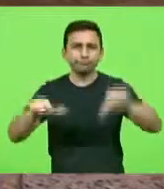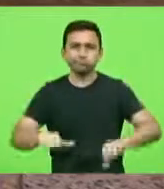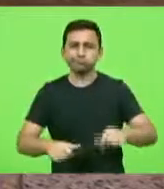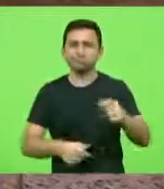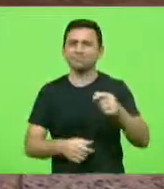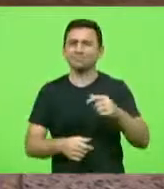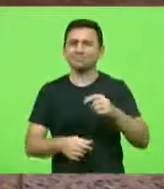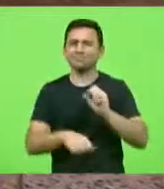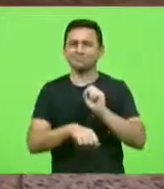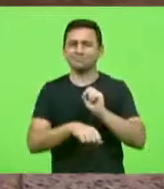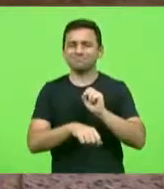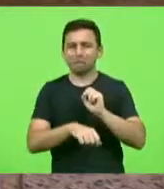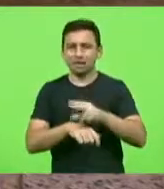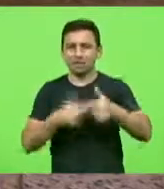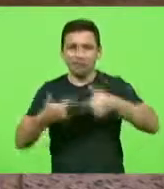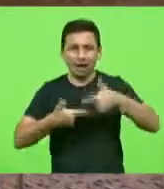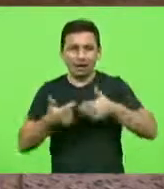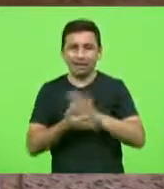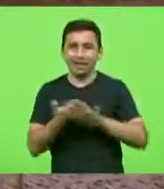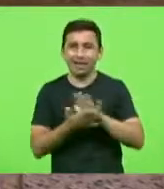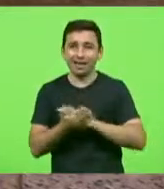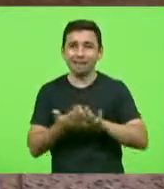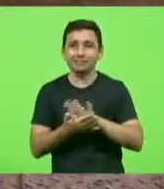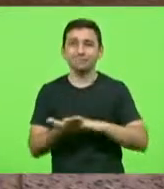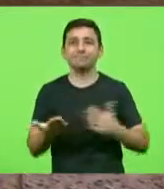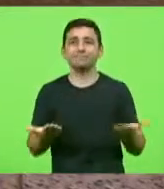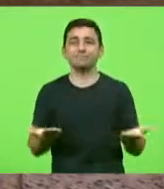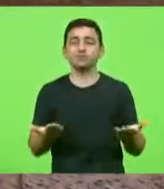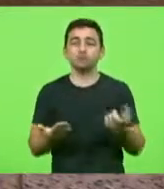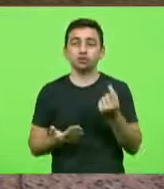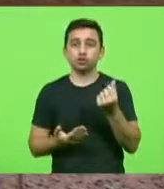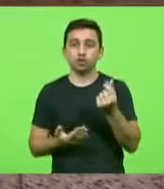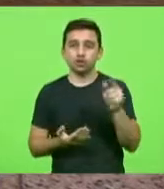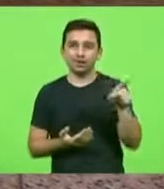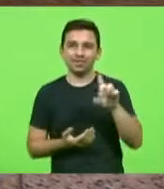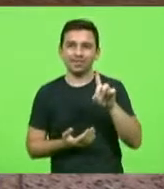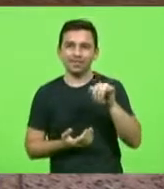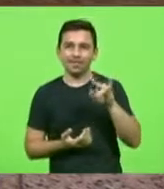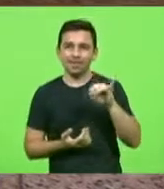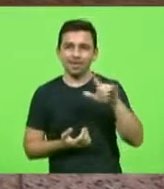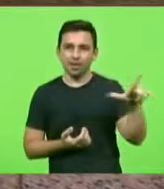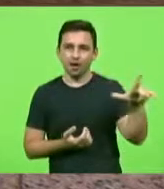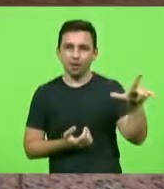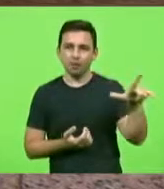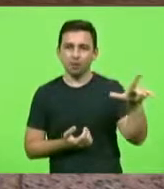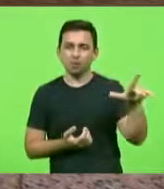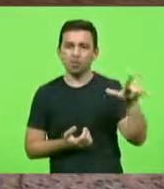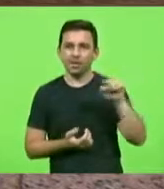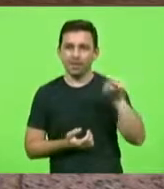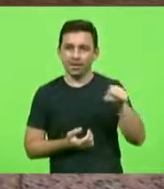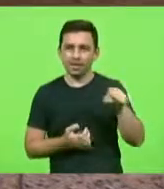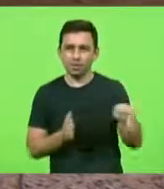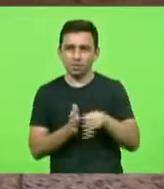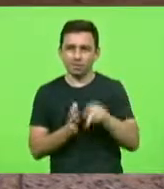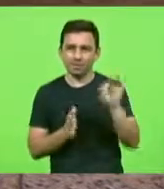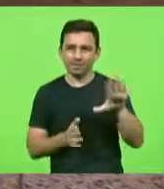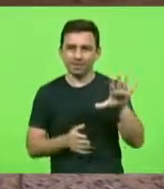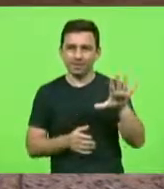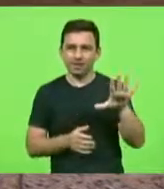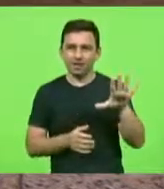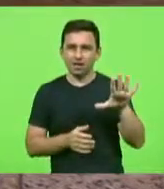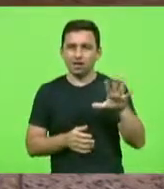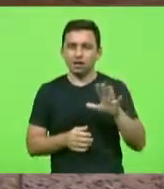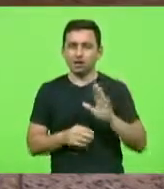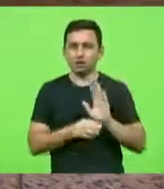desemprego, esse recurso que o nosso deputado federal Daniel Freitas agora foi o relator do auxílio emergencial